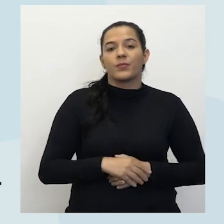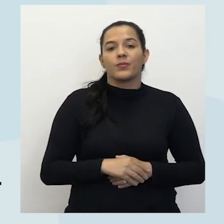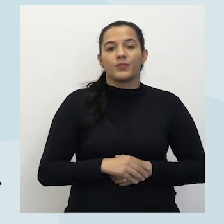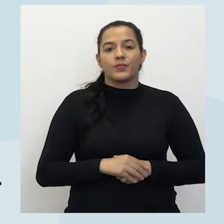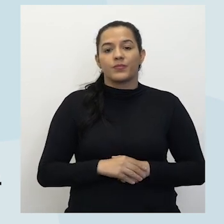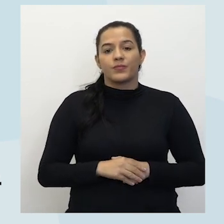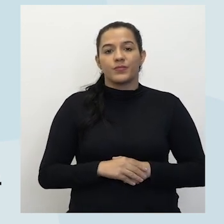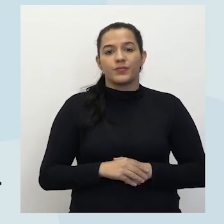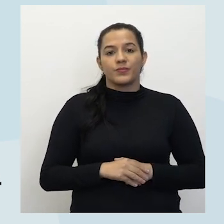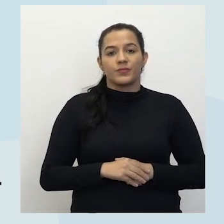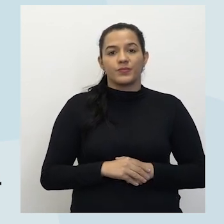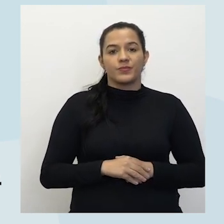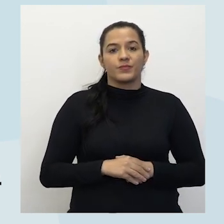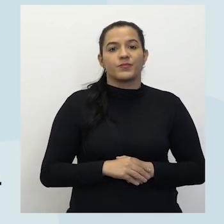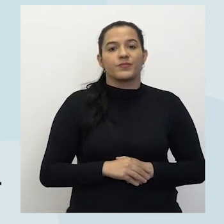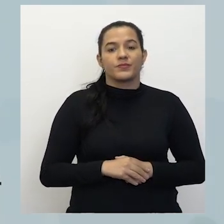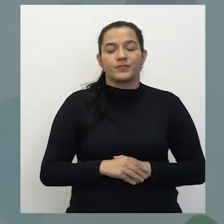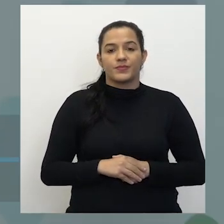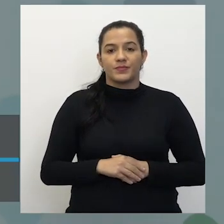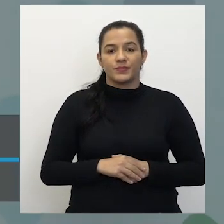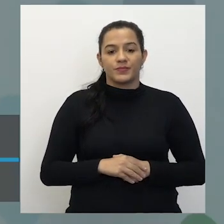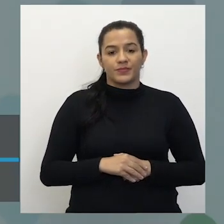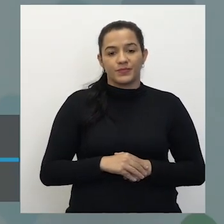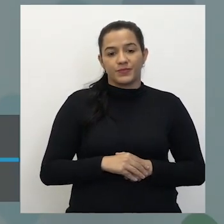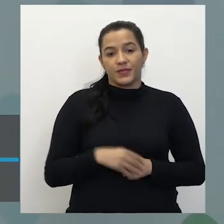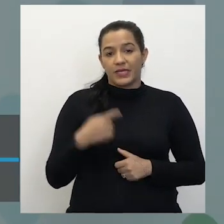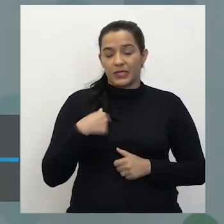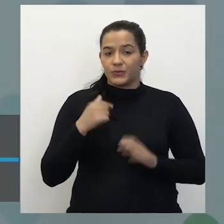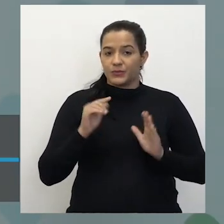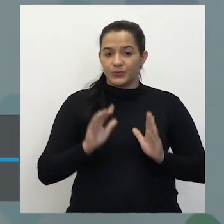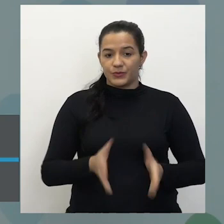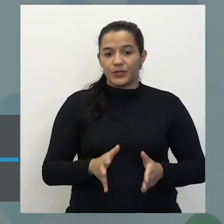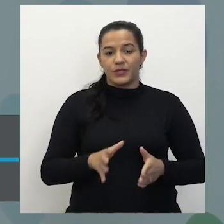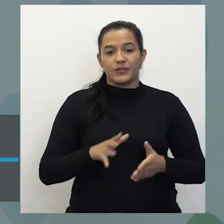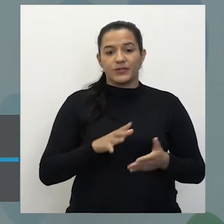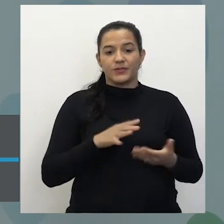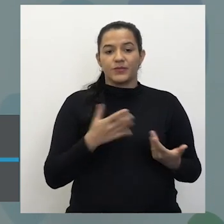virou filme? Nossa, eu posso começar com todo o universo